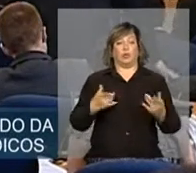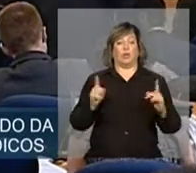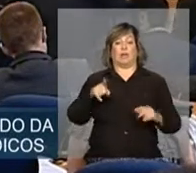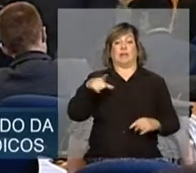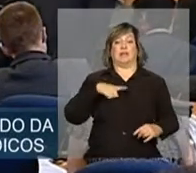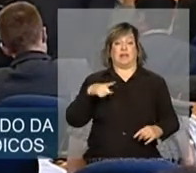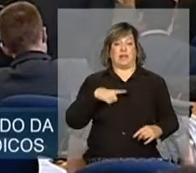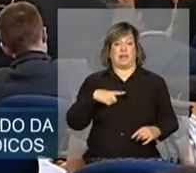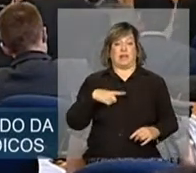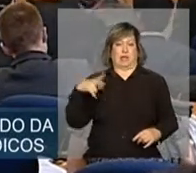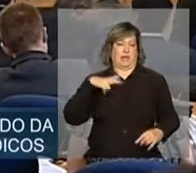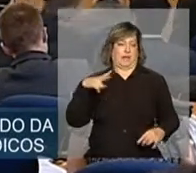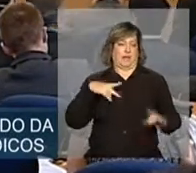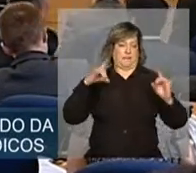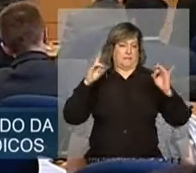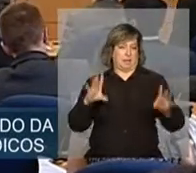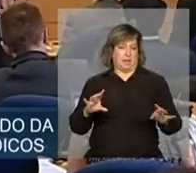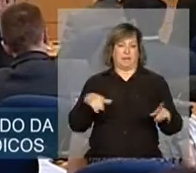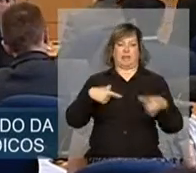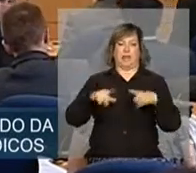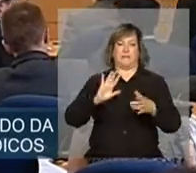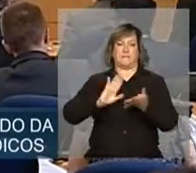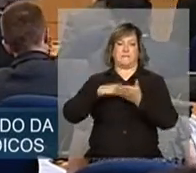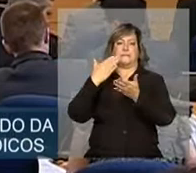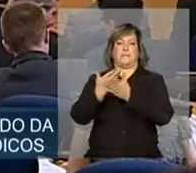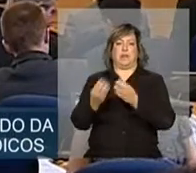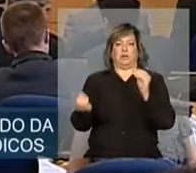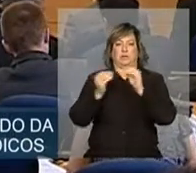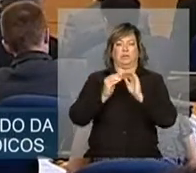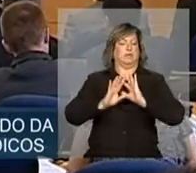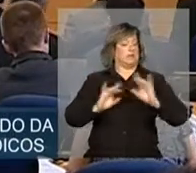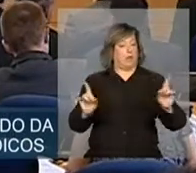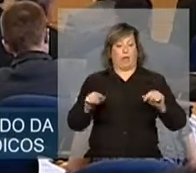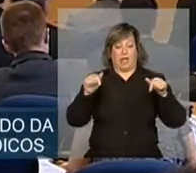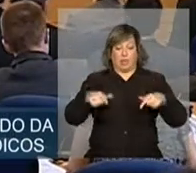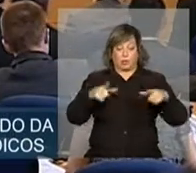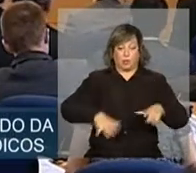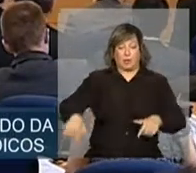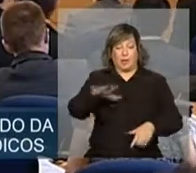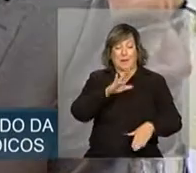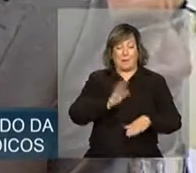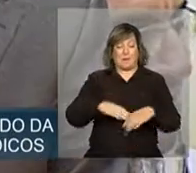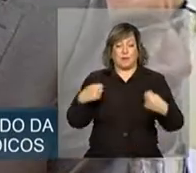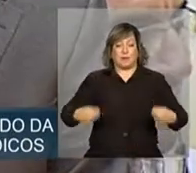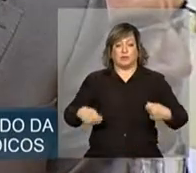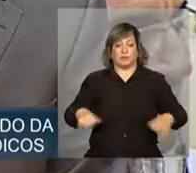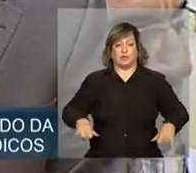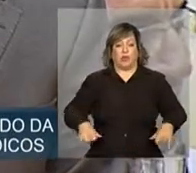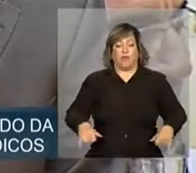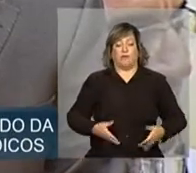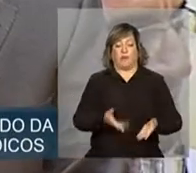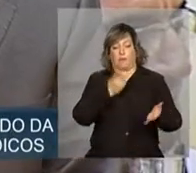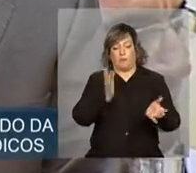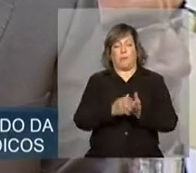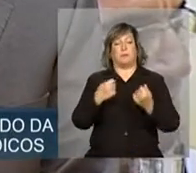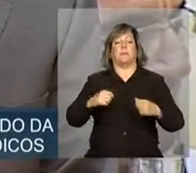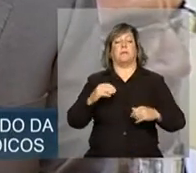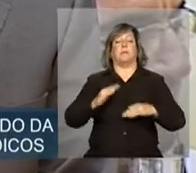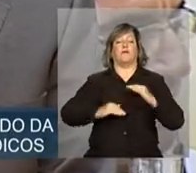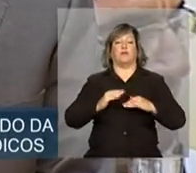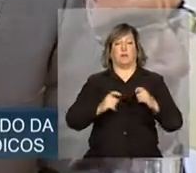Clean e nada posso fazer plantão fora eu possa sair dessas áreas mais carentes que mais precisam de profissionais médicos